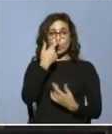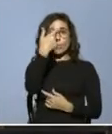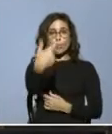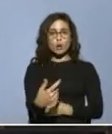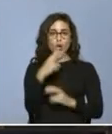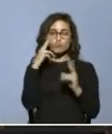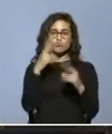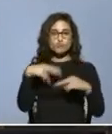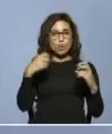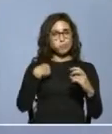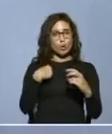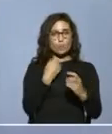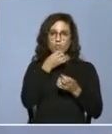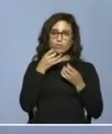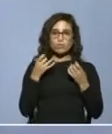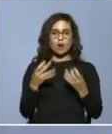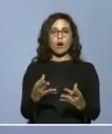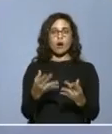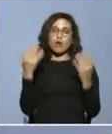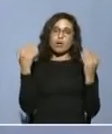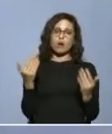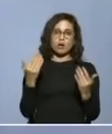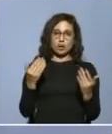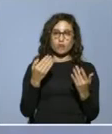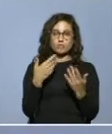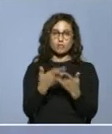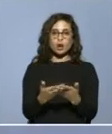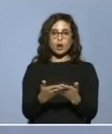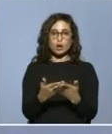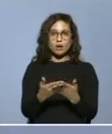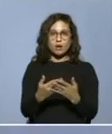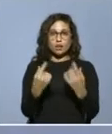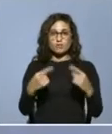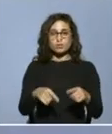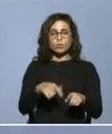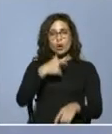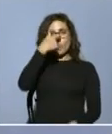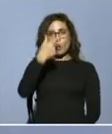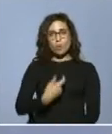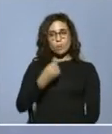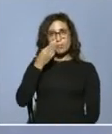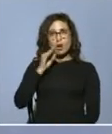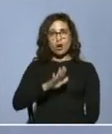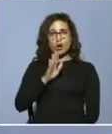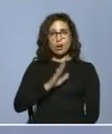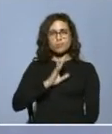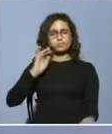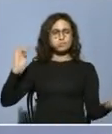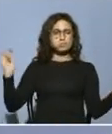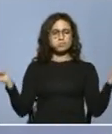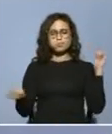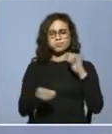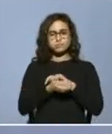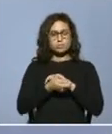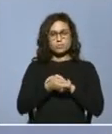humano, manifesta a sua glória, envolve nela o homem e transforma radicalmente a